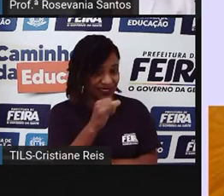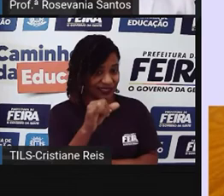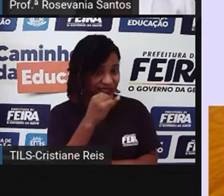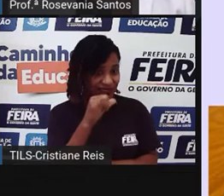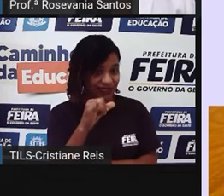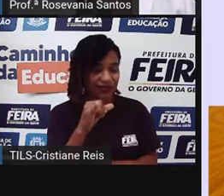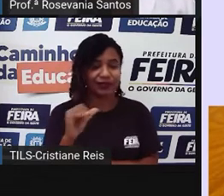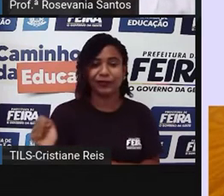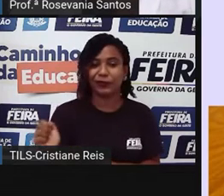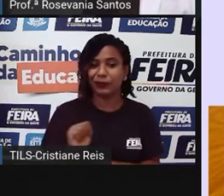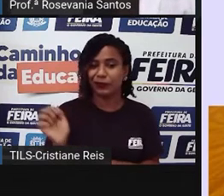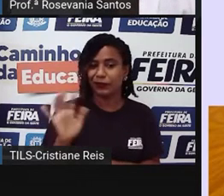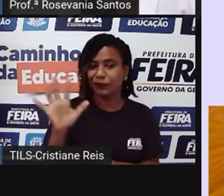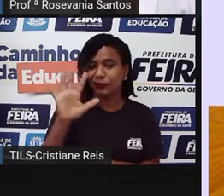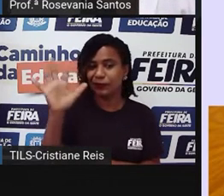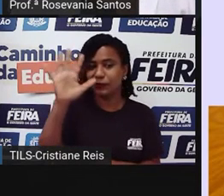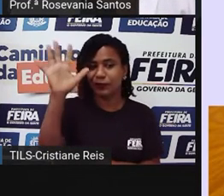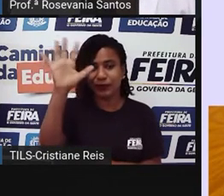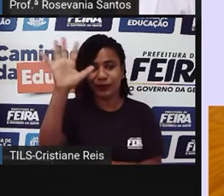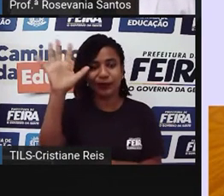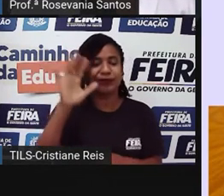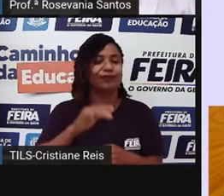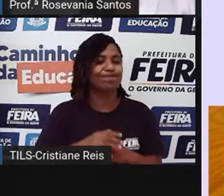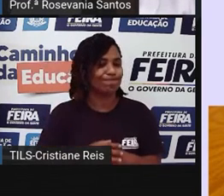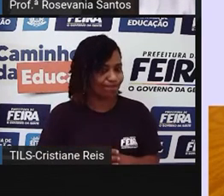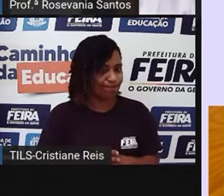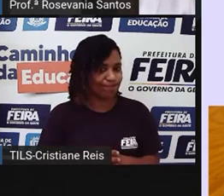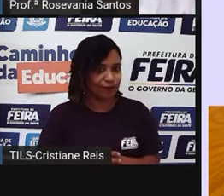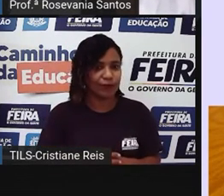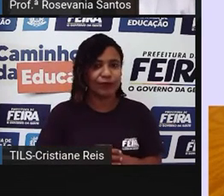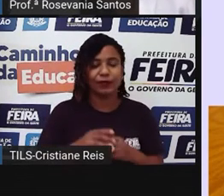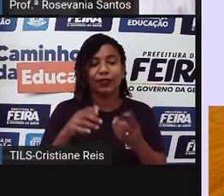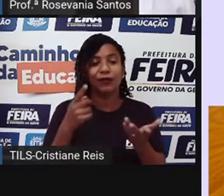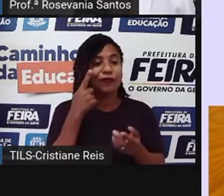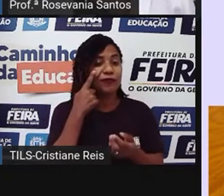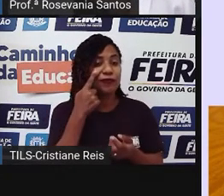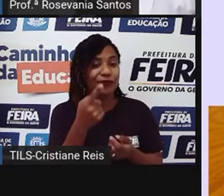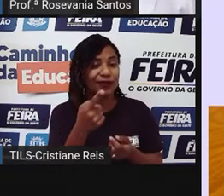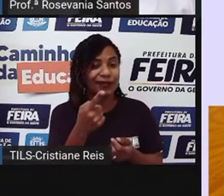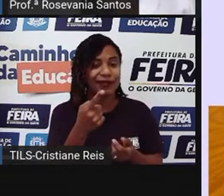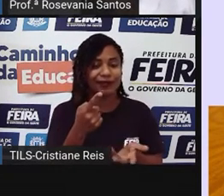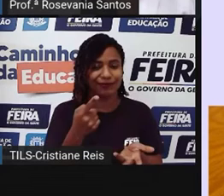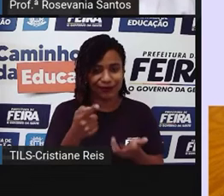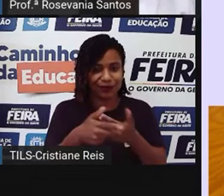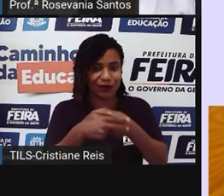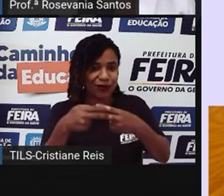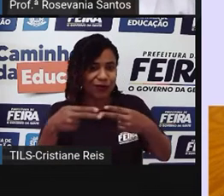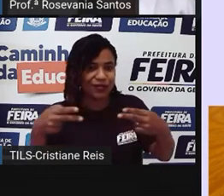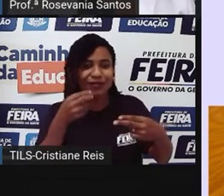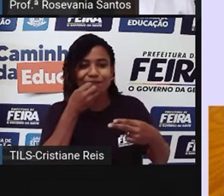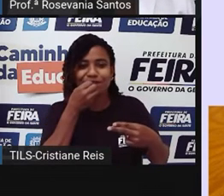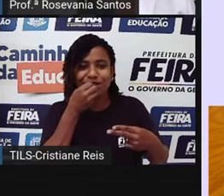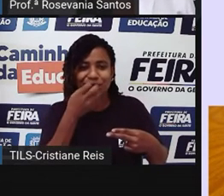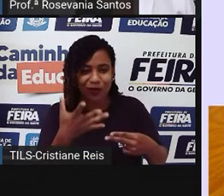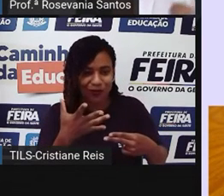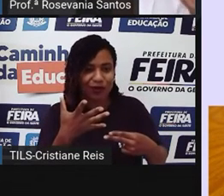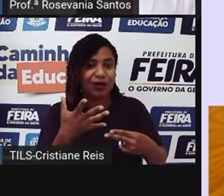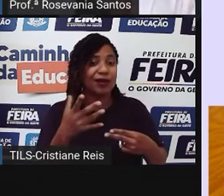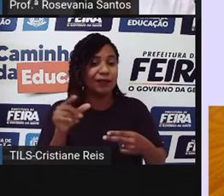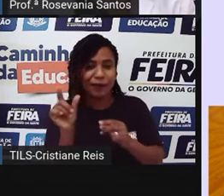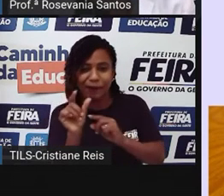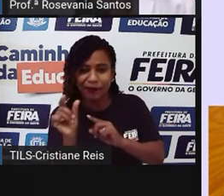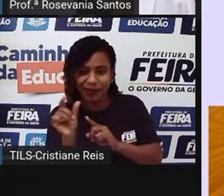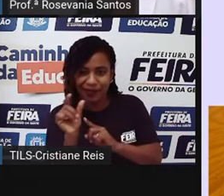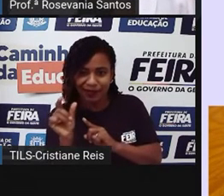lixo eletrônico, né? Então, tudo que você vê que é uma coisa boa, você tem que ter um certo uso com responsabilidade, porque